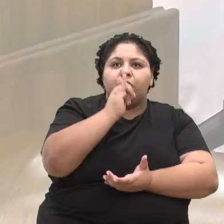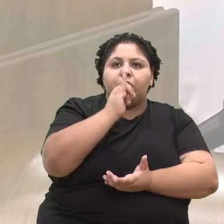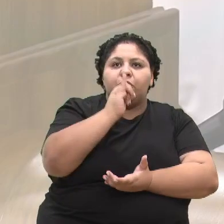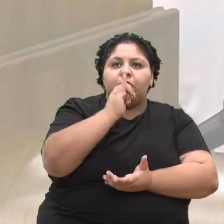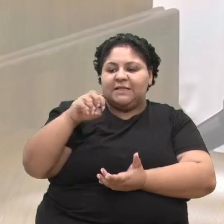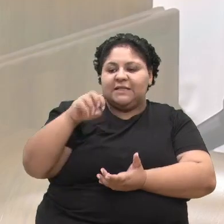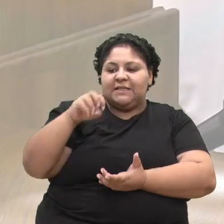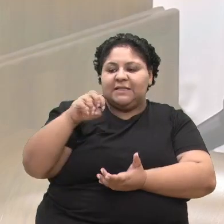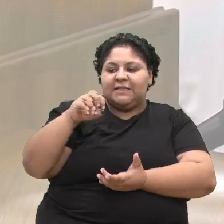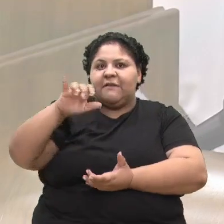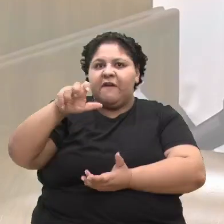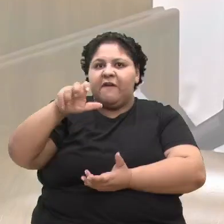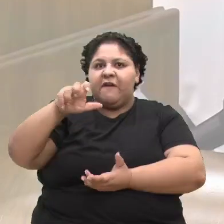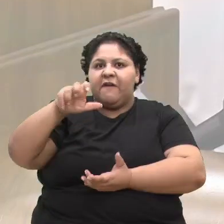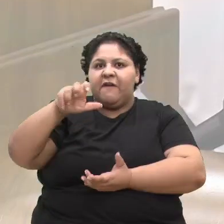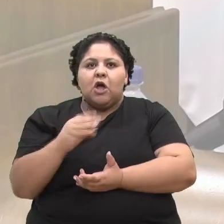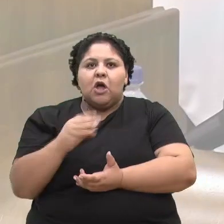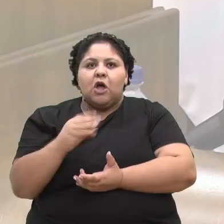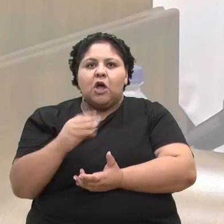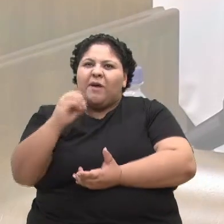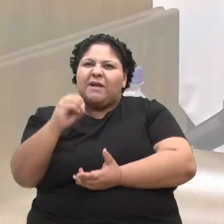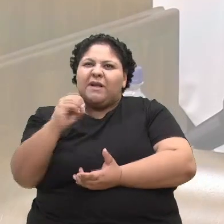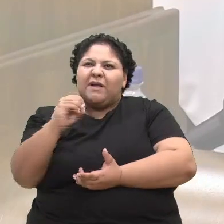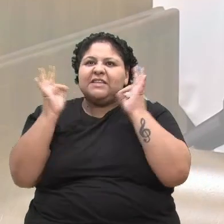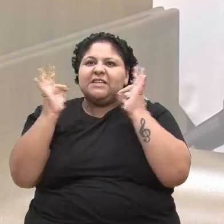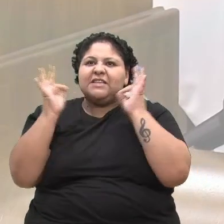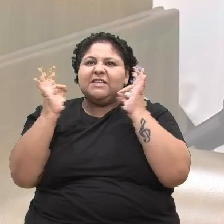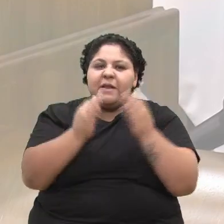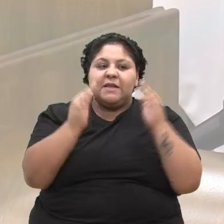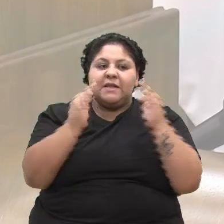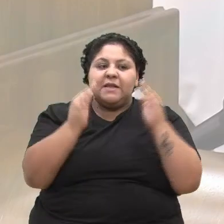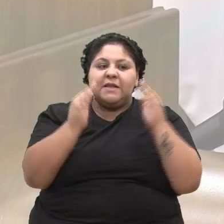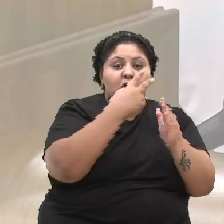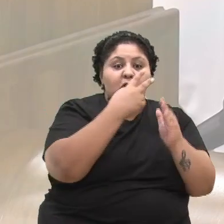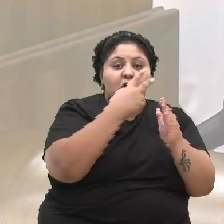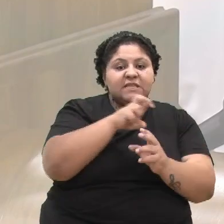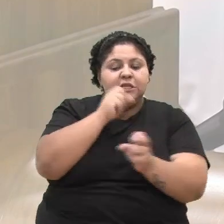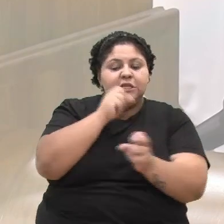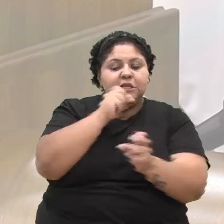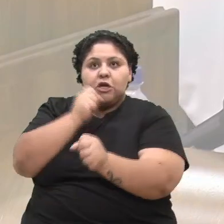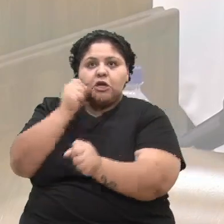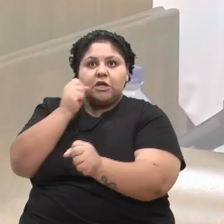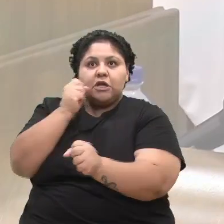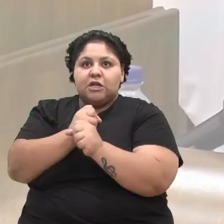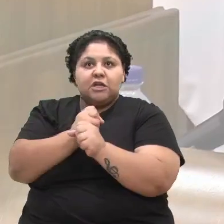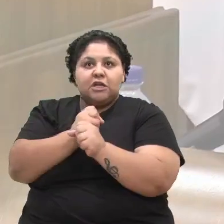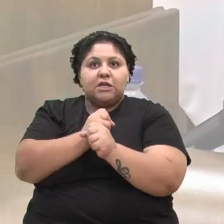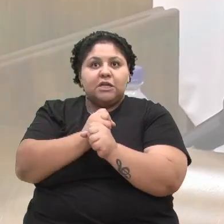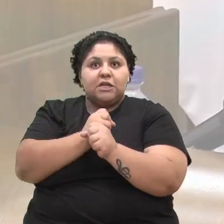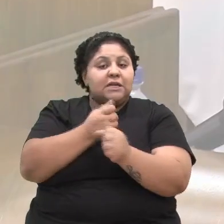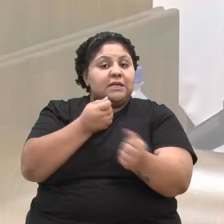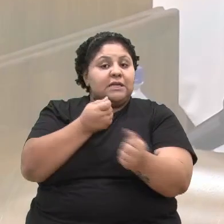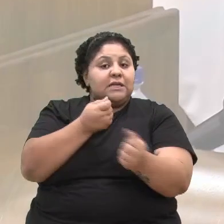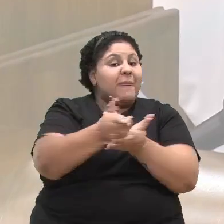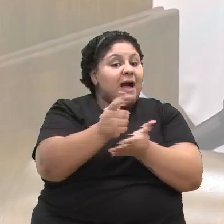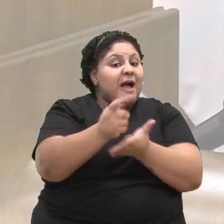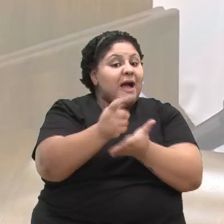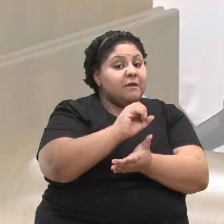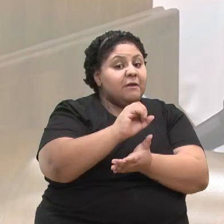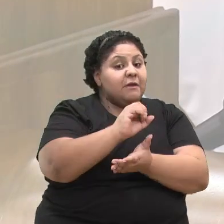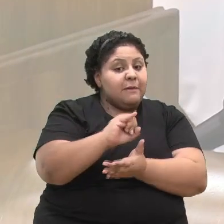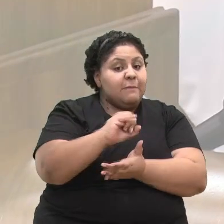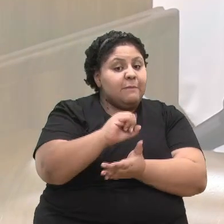regularizar, 400 famílias que estão lá há 25 anos, que têm os serviços e que não contribuem. Então, isso também precisa